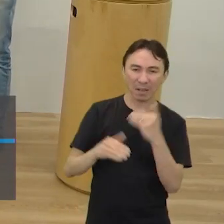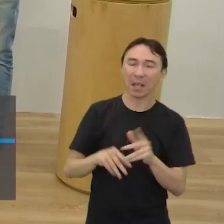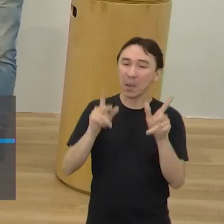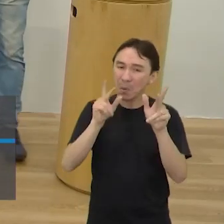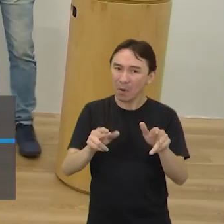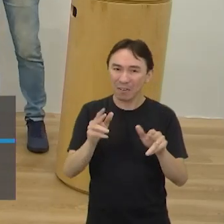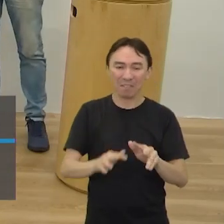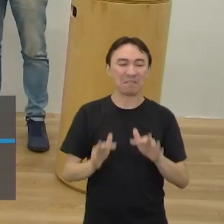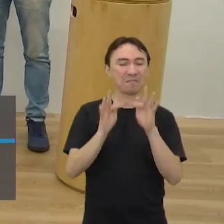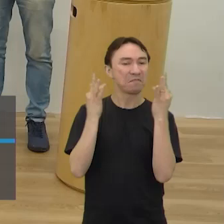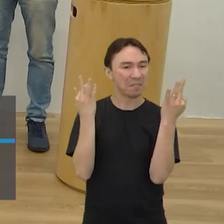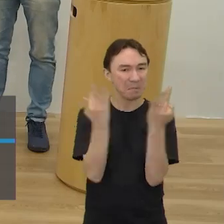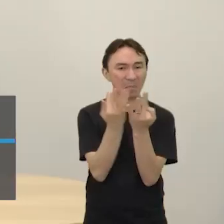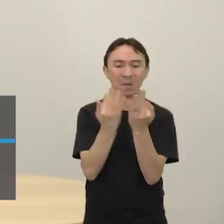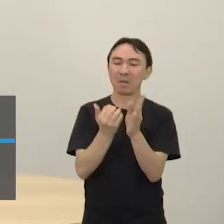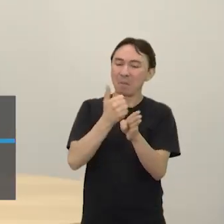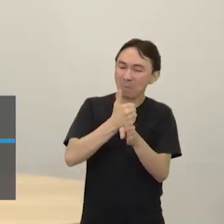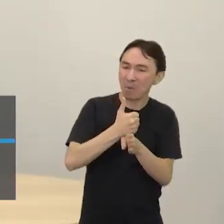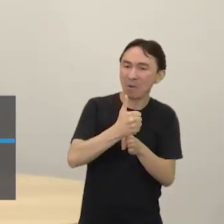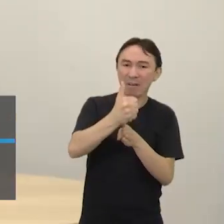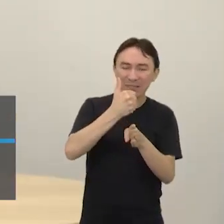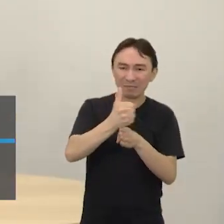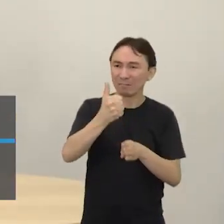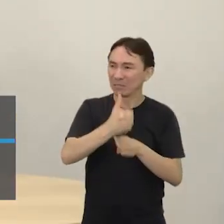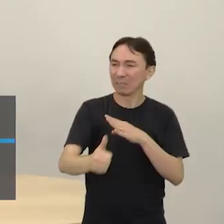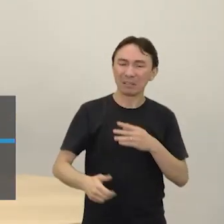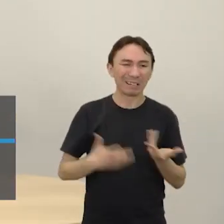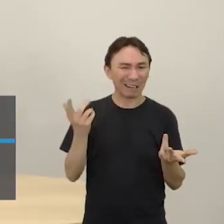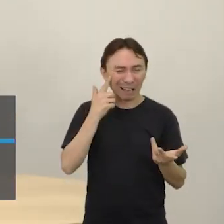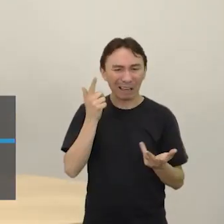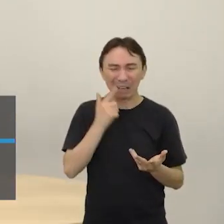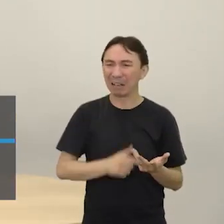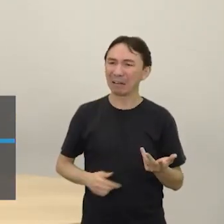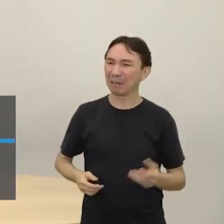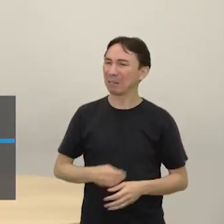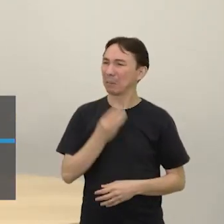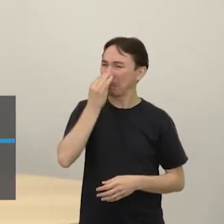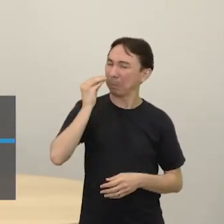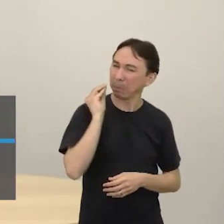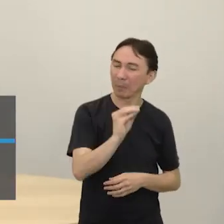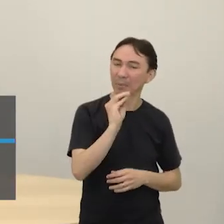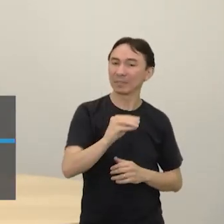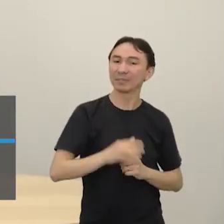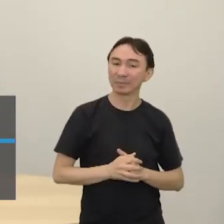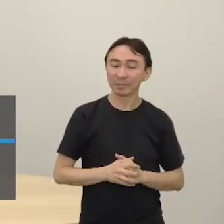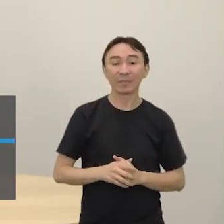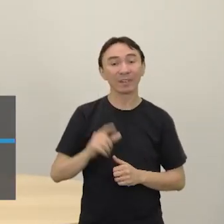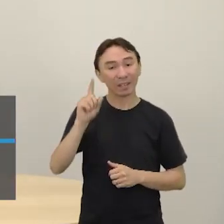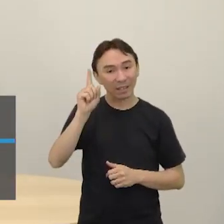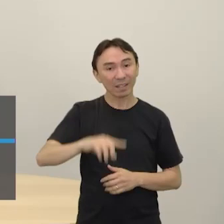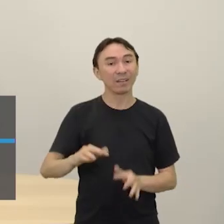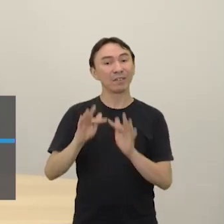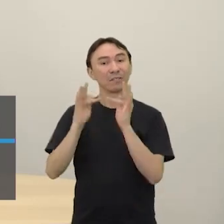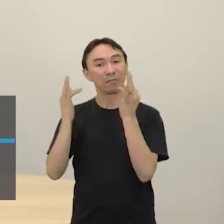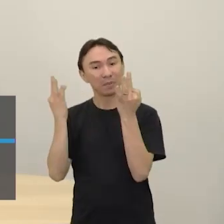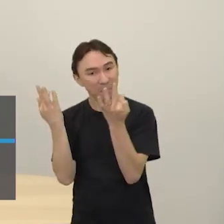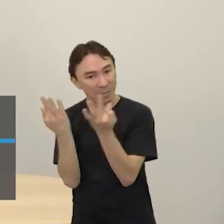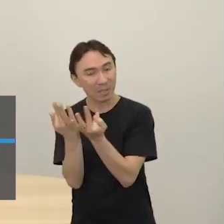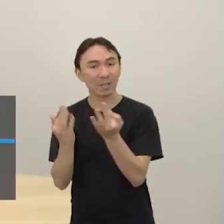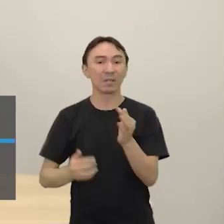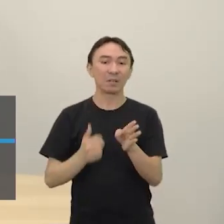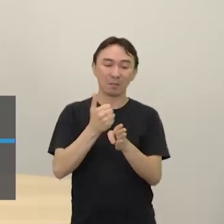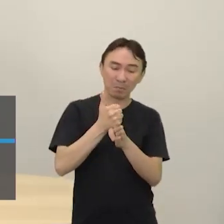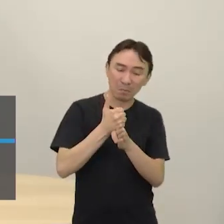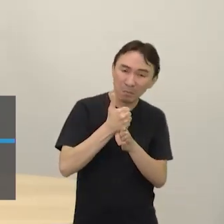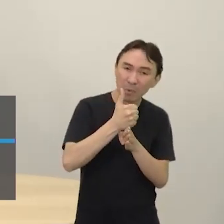Mafê? A família, moral, bons costumes, são todos termos que